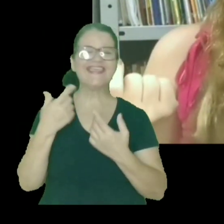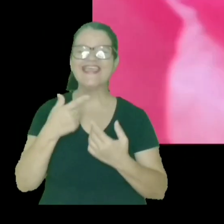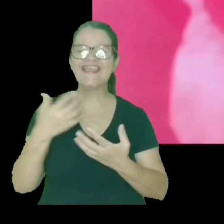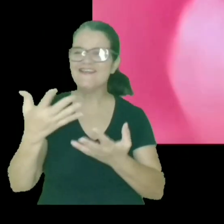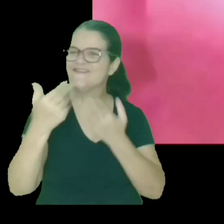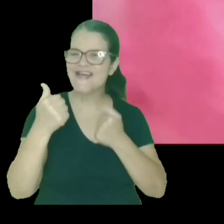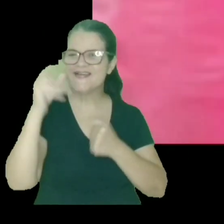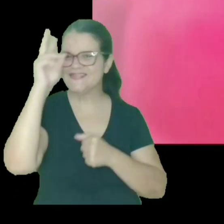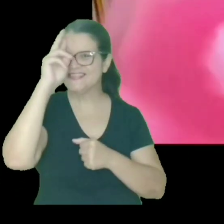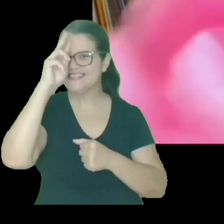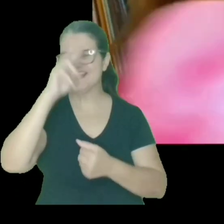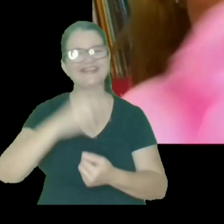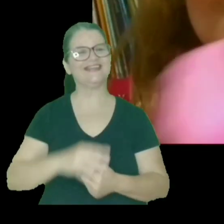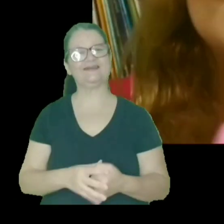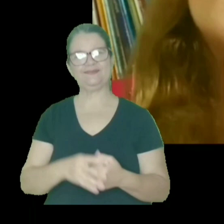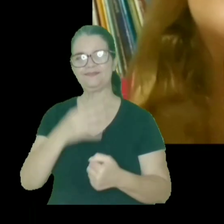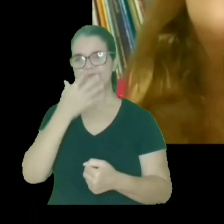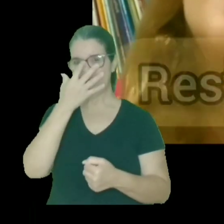história?